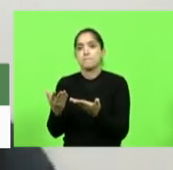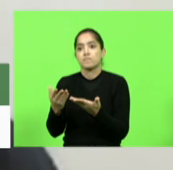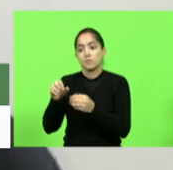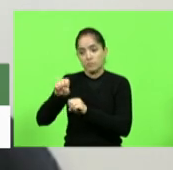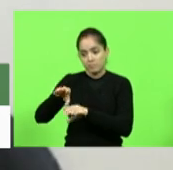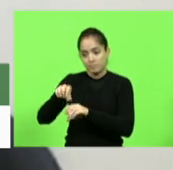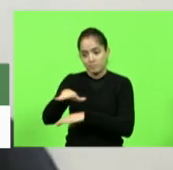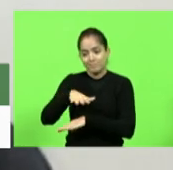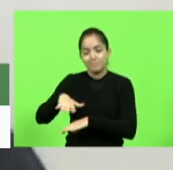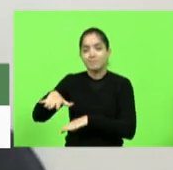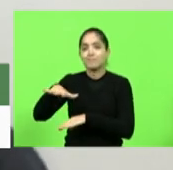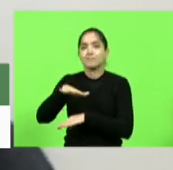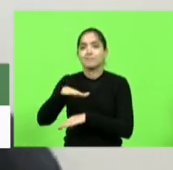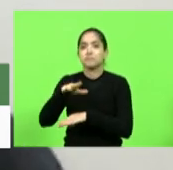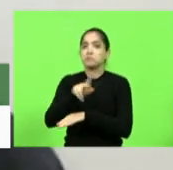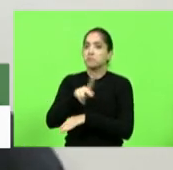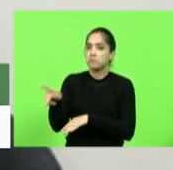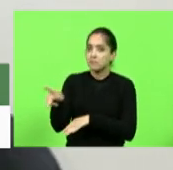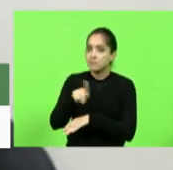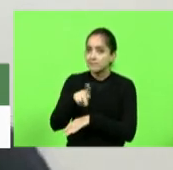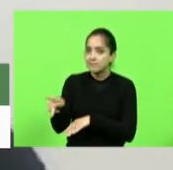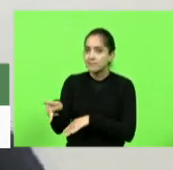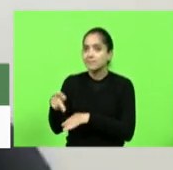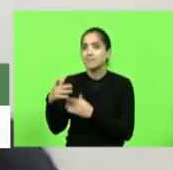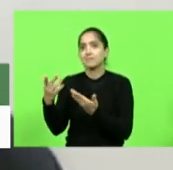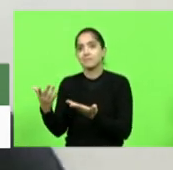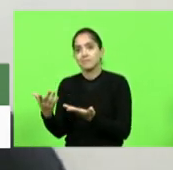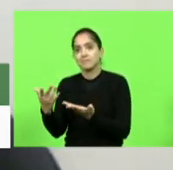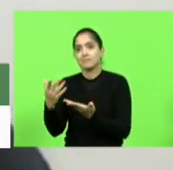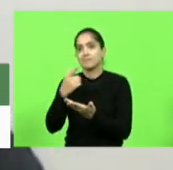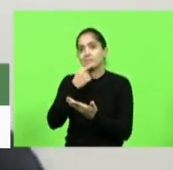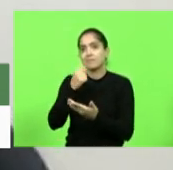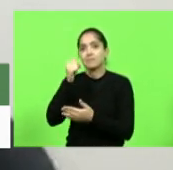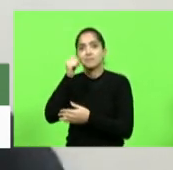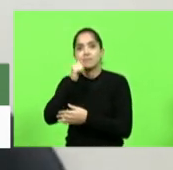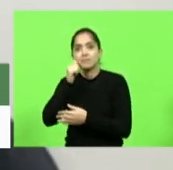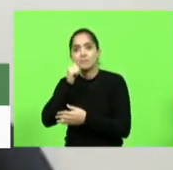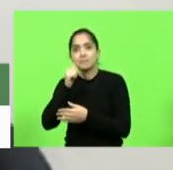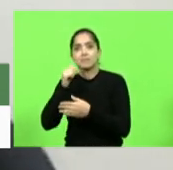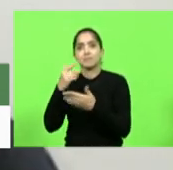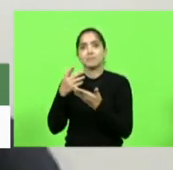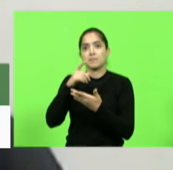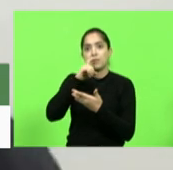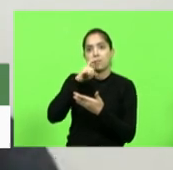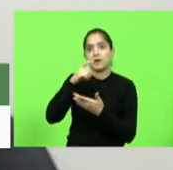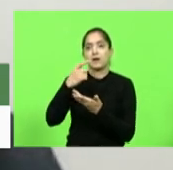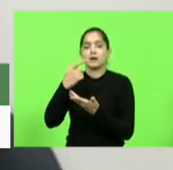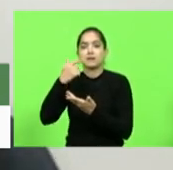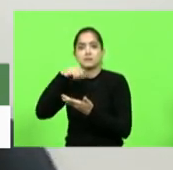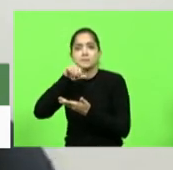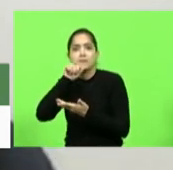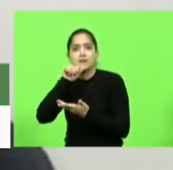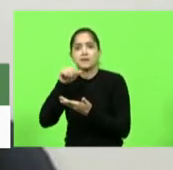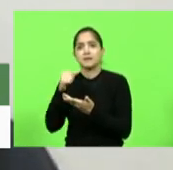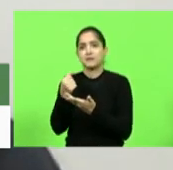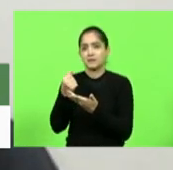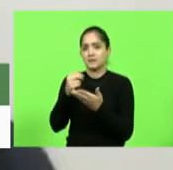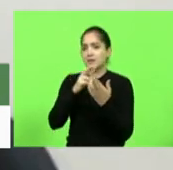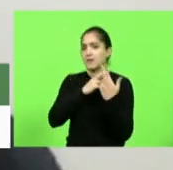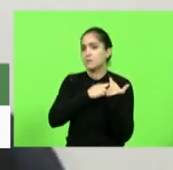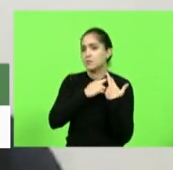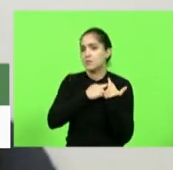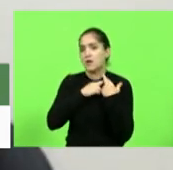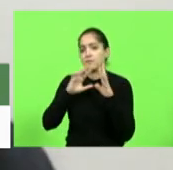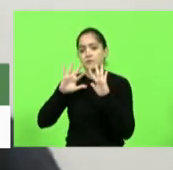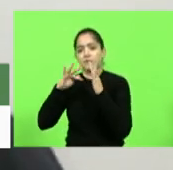educacionais, professoras, professores, pais, mães responsáveis, familiares em geral, né?